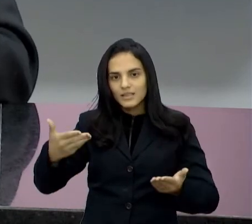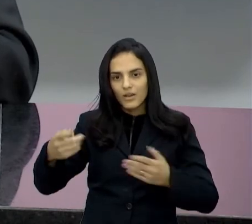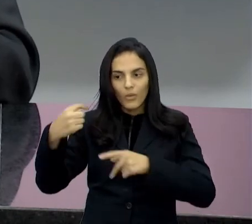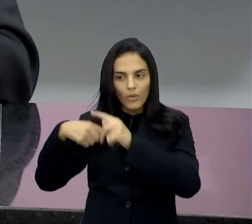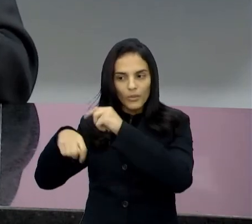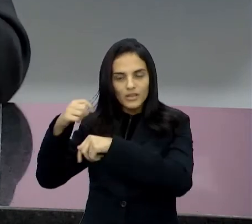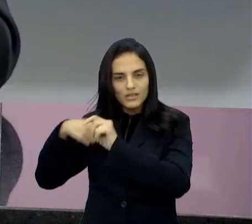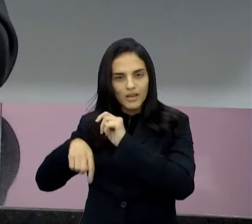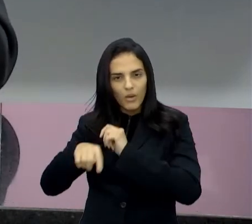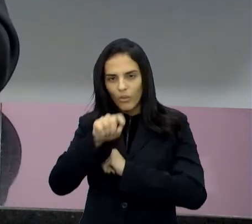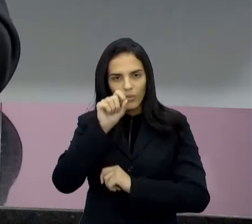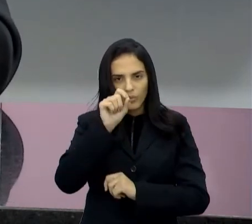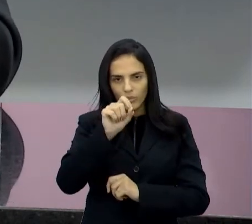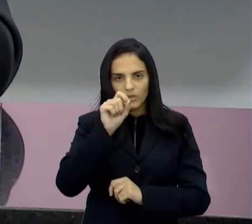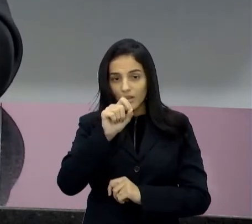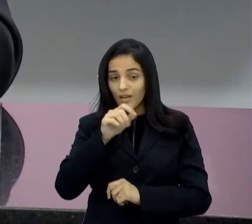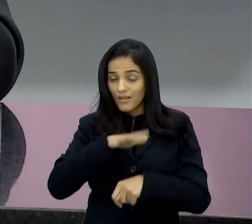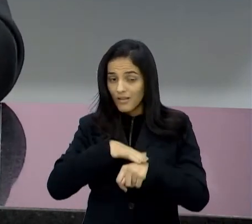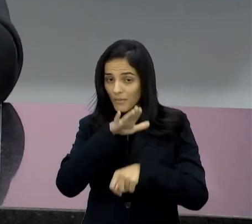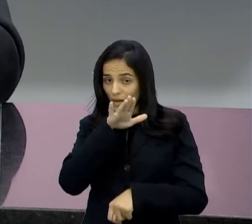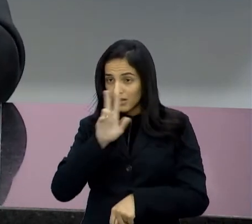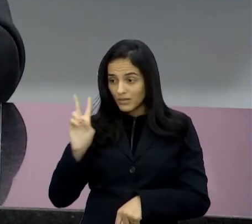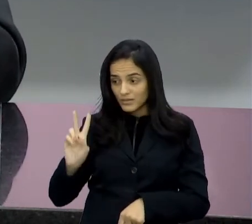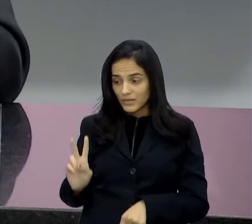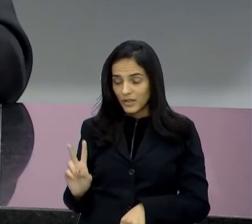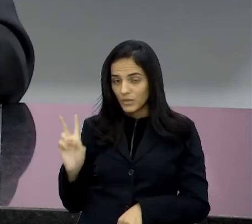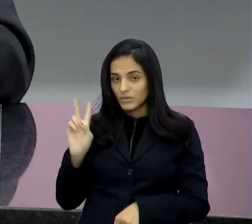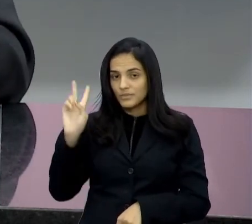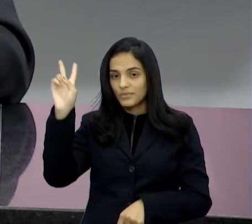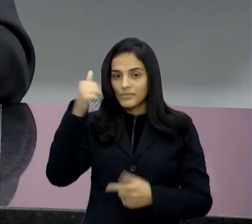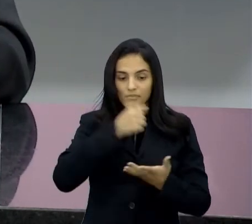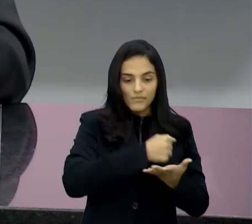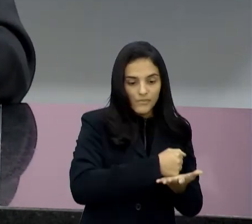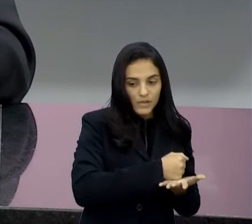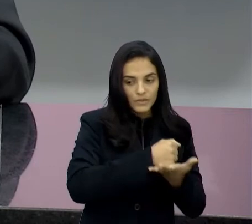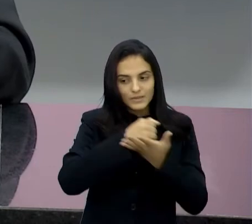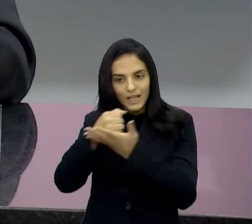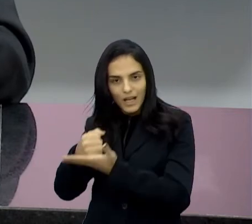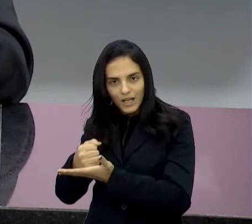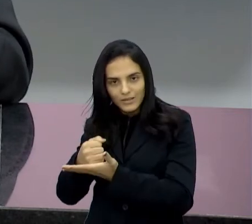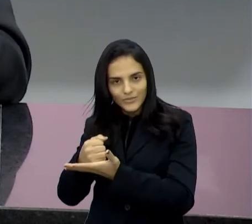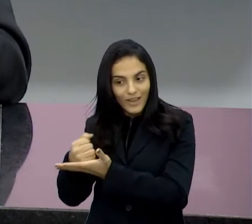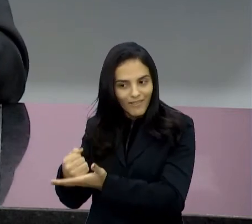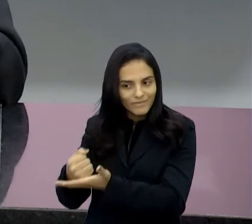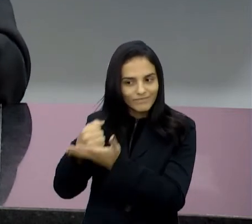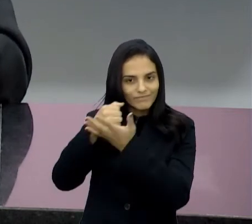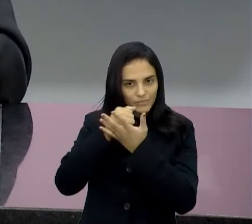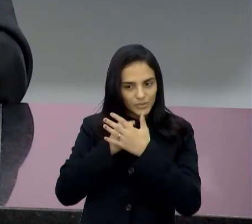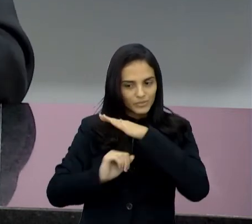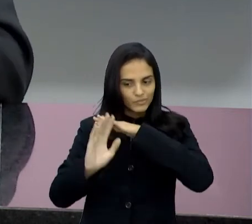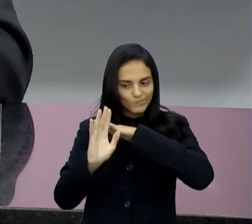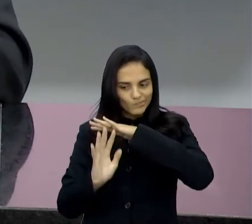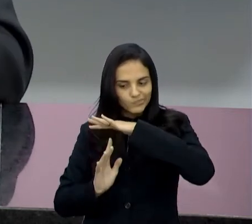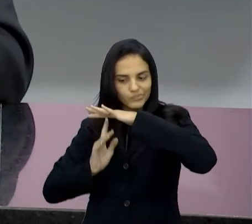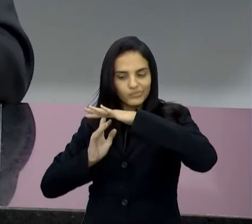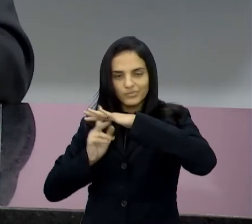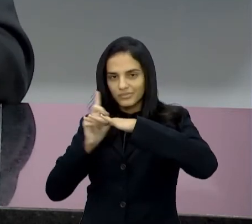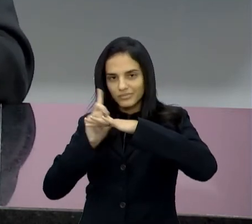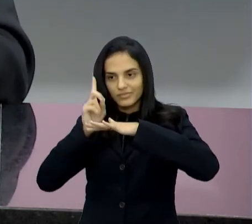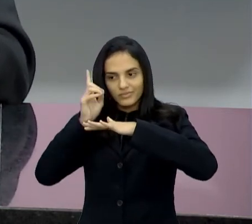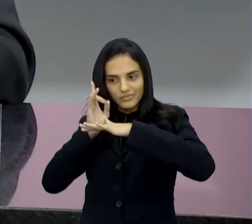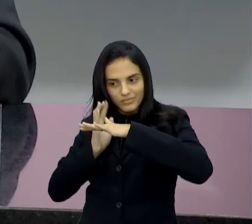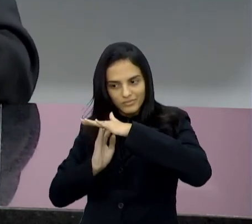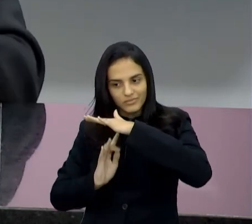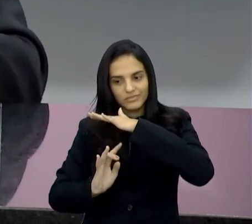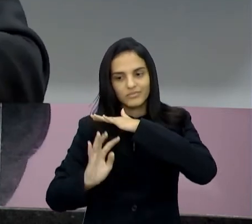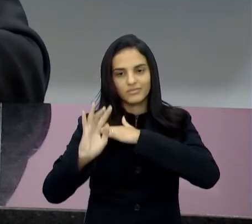né, onde é mais valorizado a exportação do que a importação. Então, se a gente tem uma balança